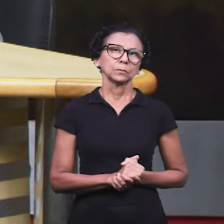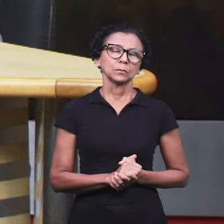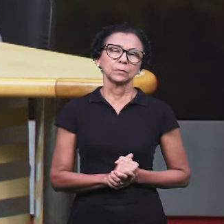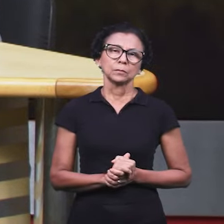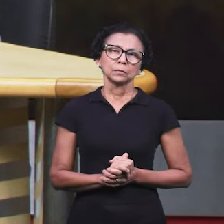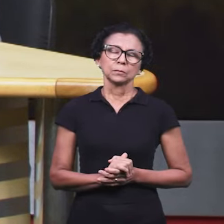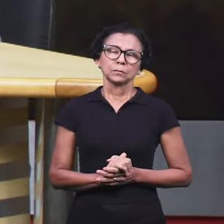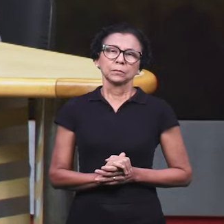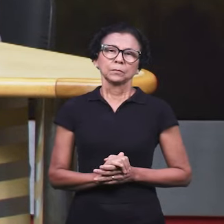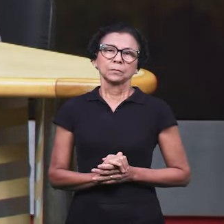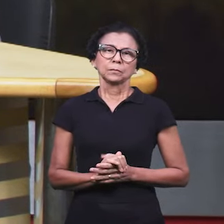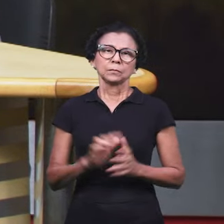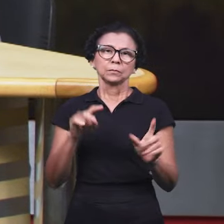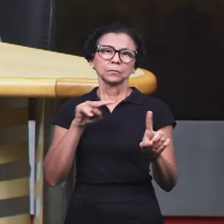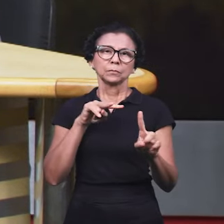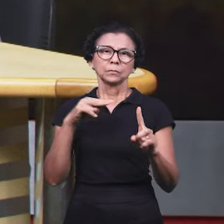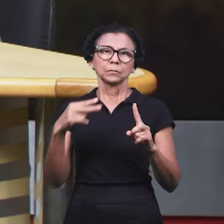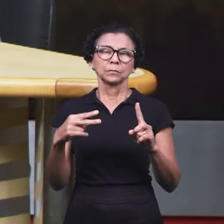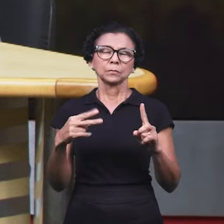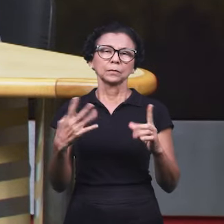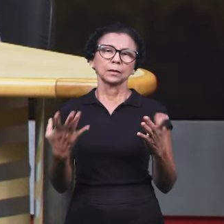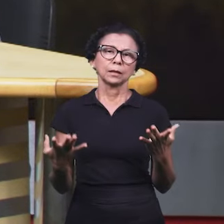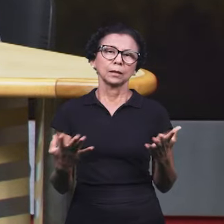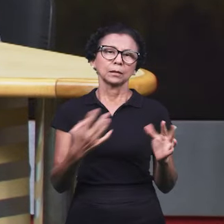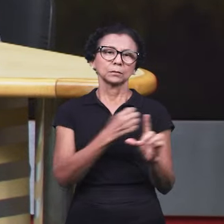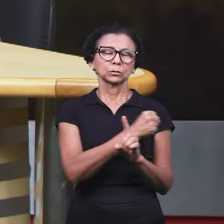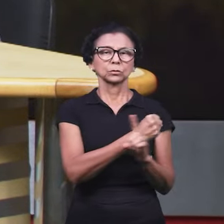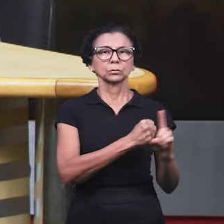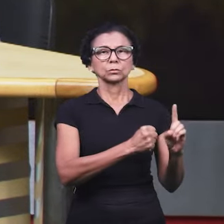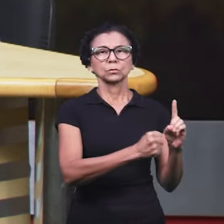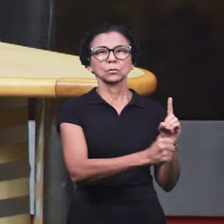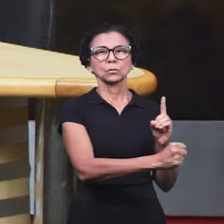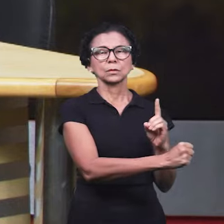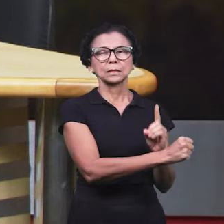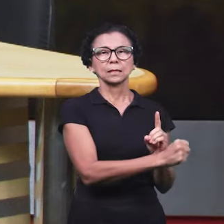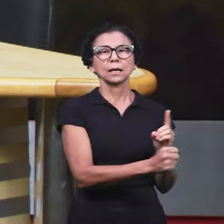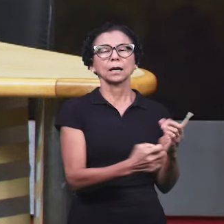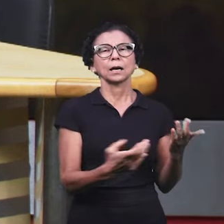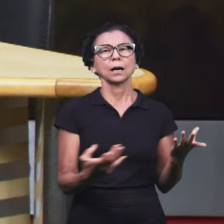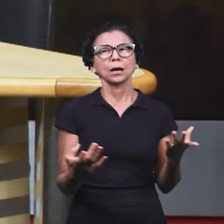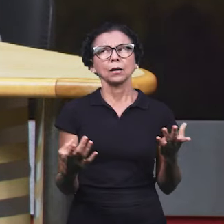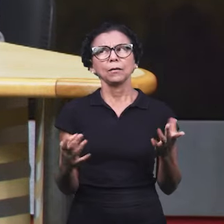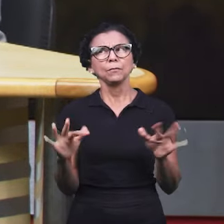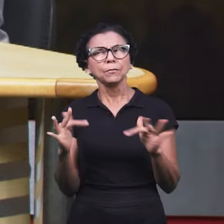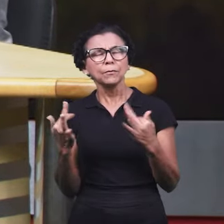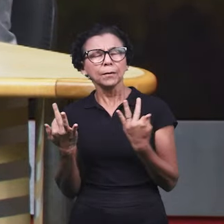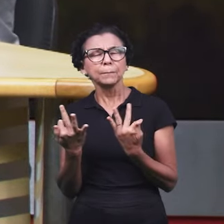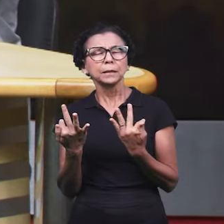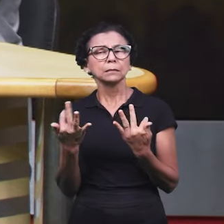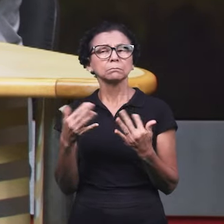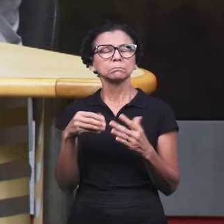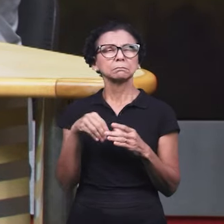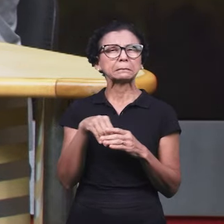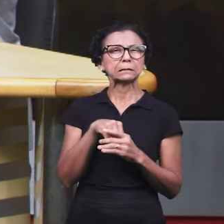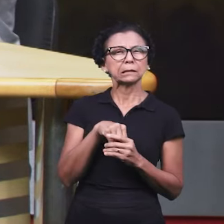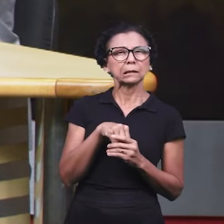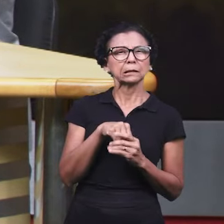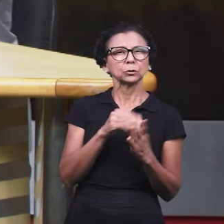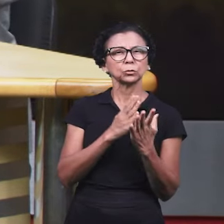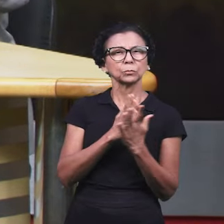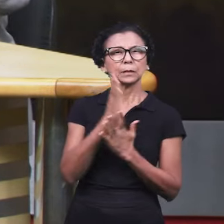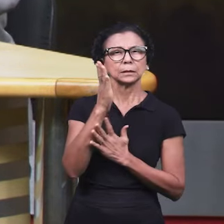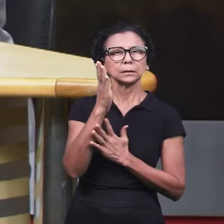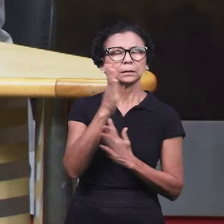vista social sou ponto de vista eh eh eh familiar mas dentro de uma de um